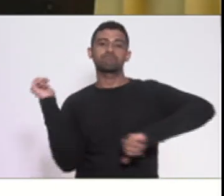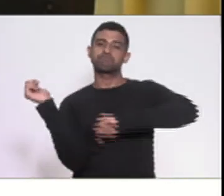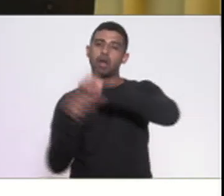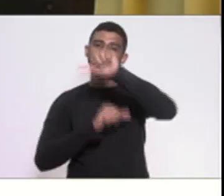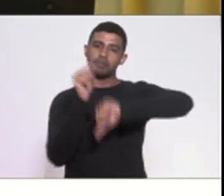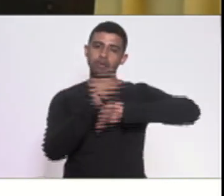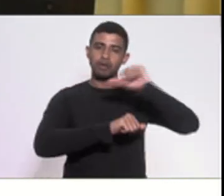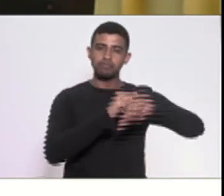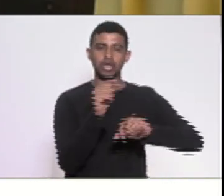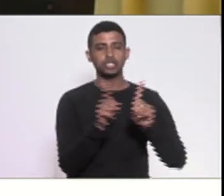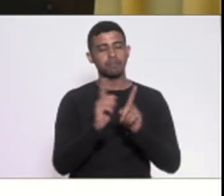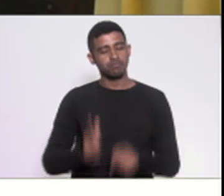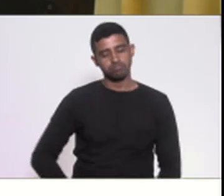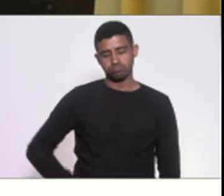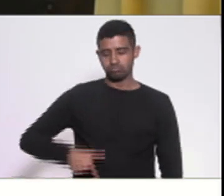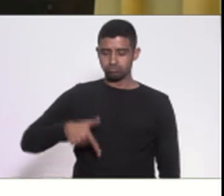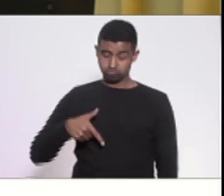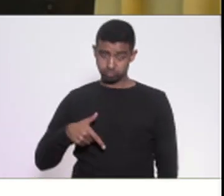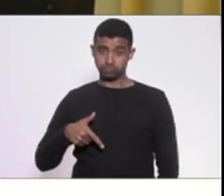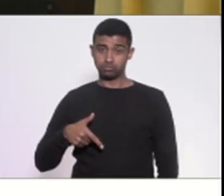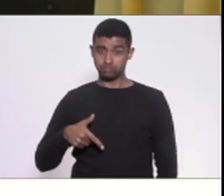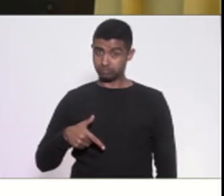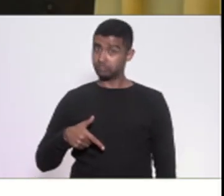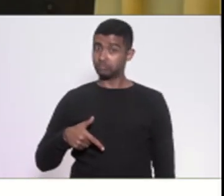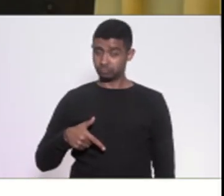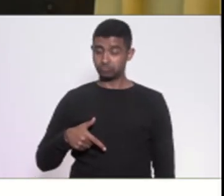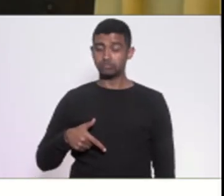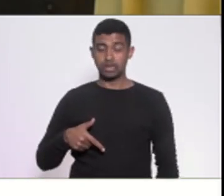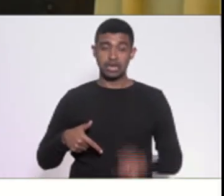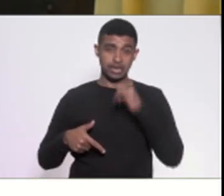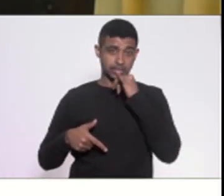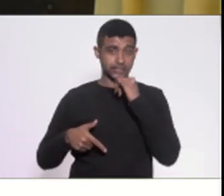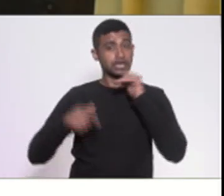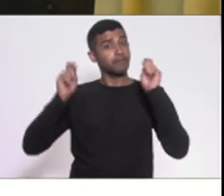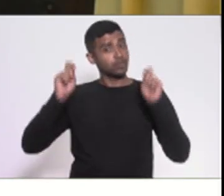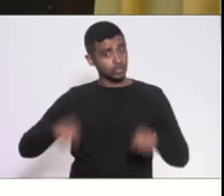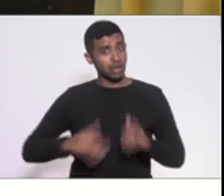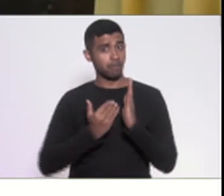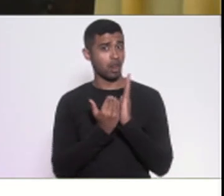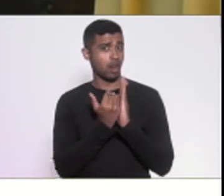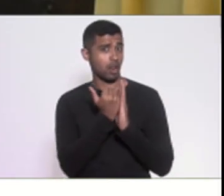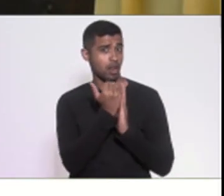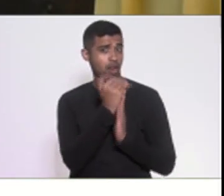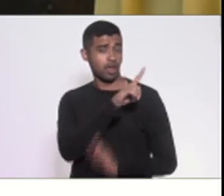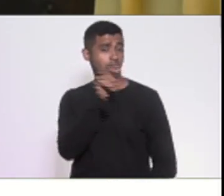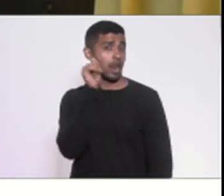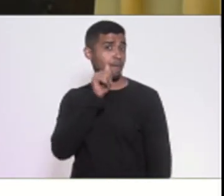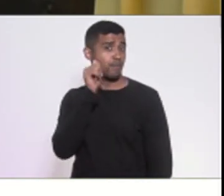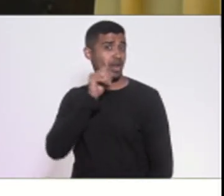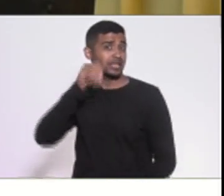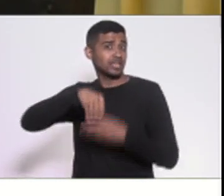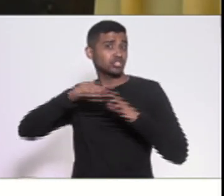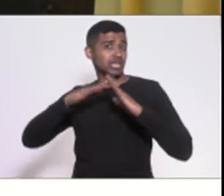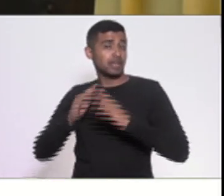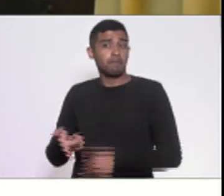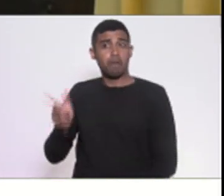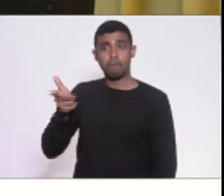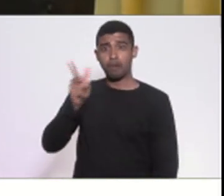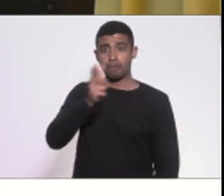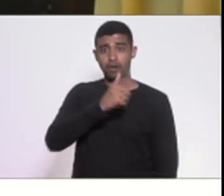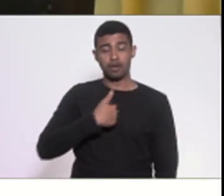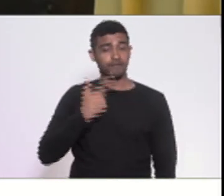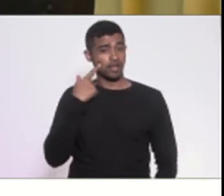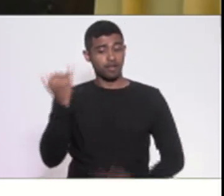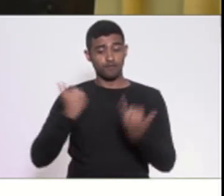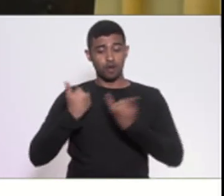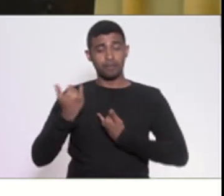e do porte de armas, por exemplo, pode promover o aumento da morte de mulheres em casa. Dados do ISP